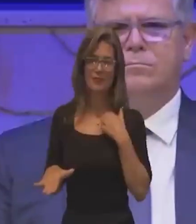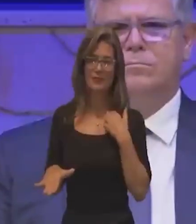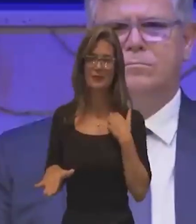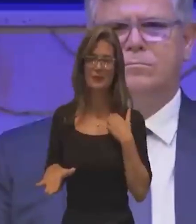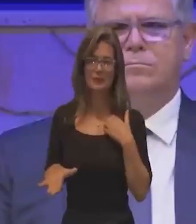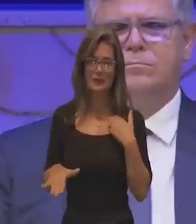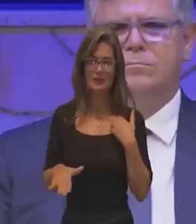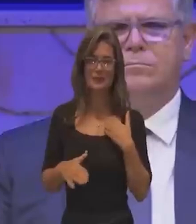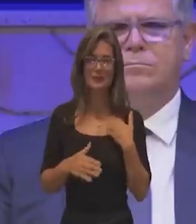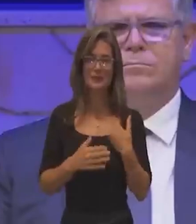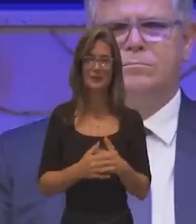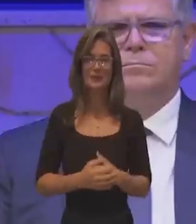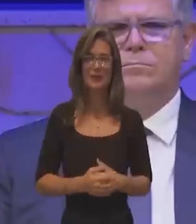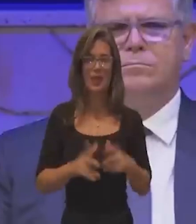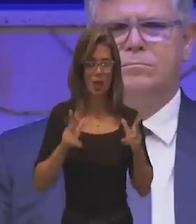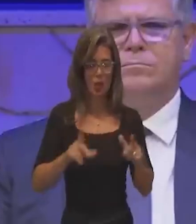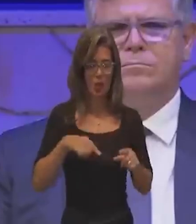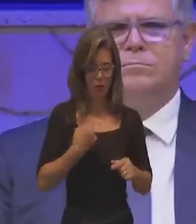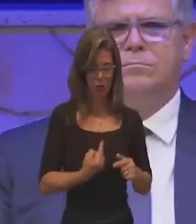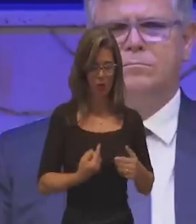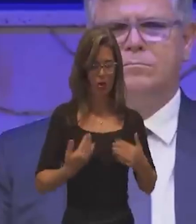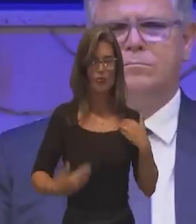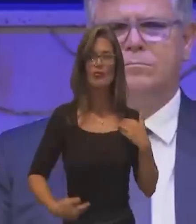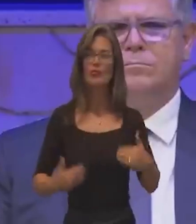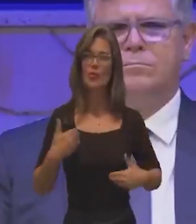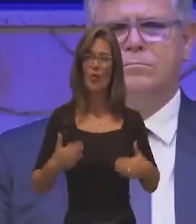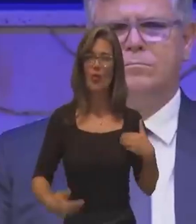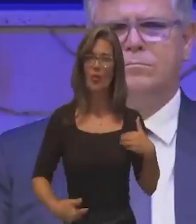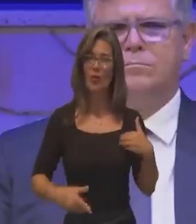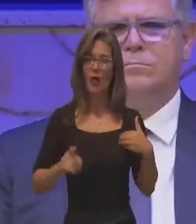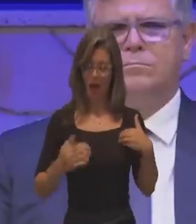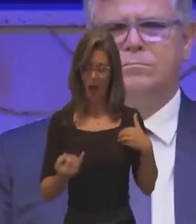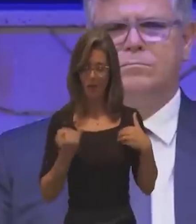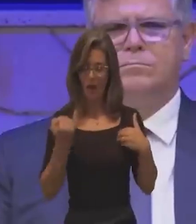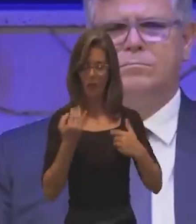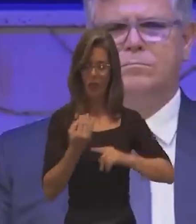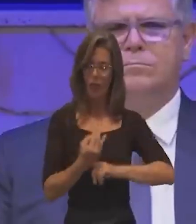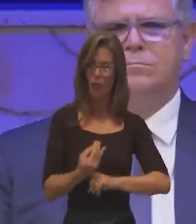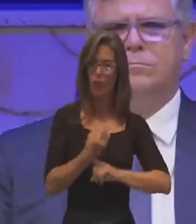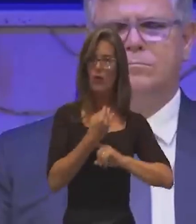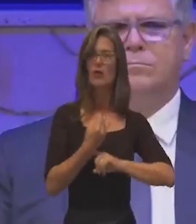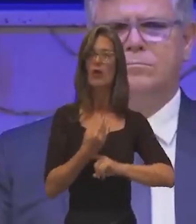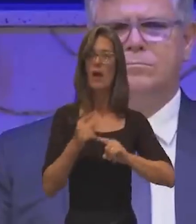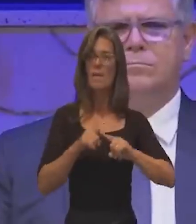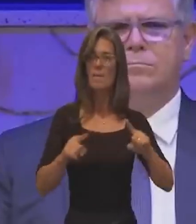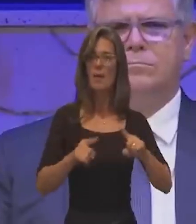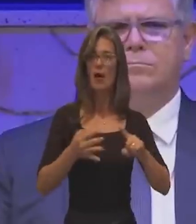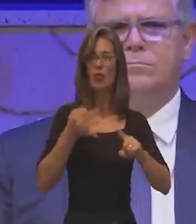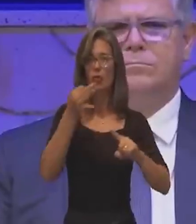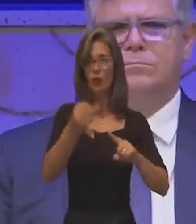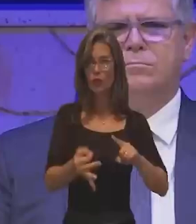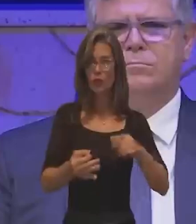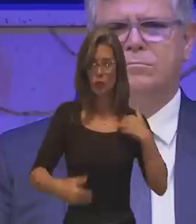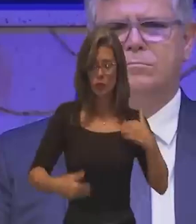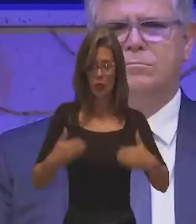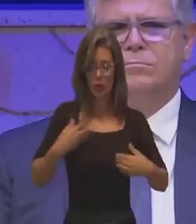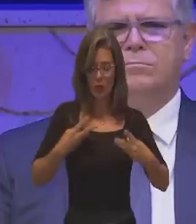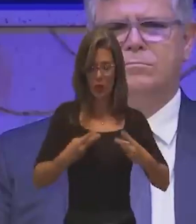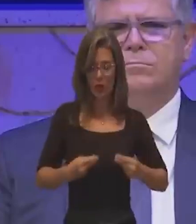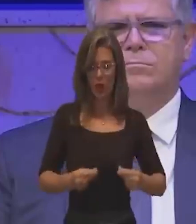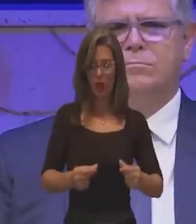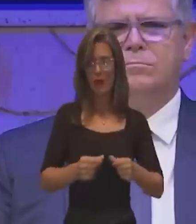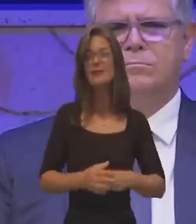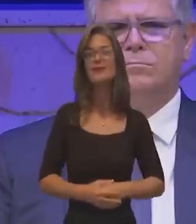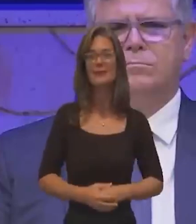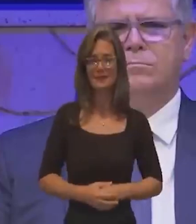Mas o apóstolo Paulo ainda, no verso 1, ele diz: temos da parte de Deus um